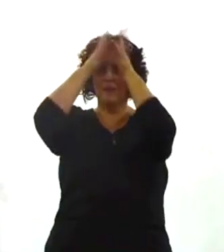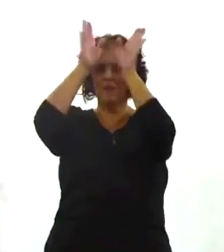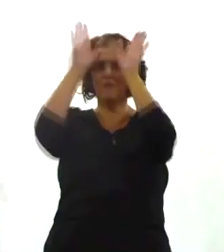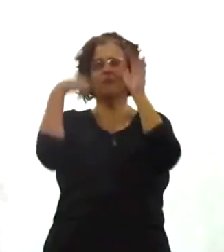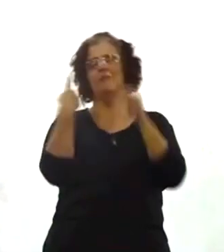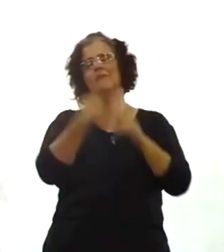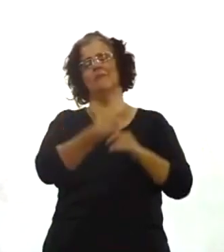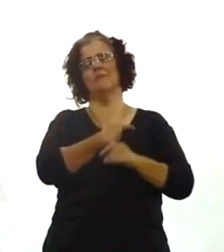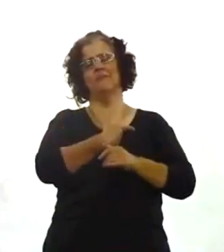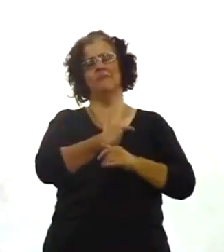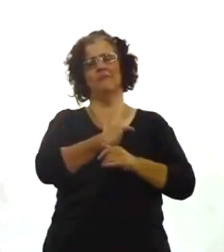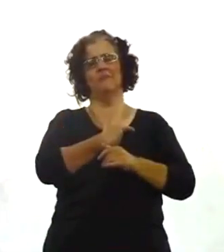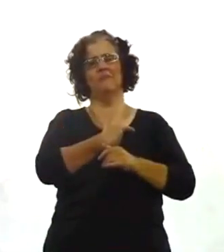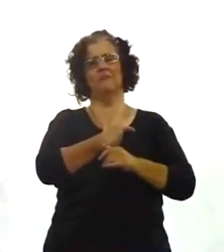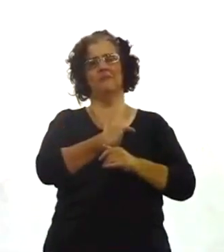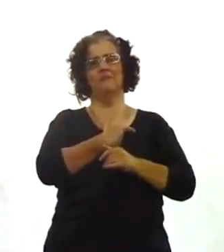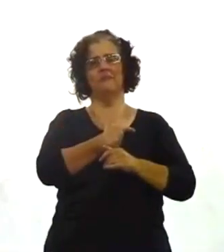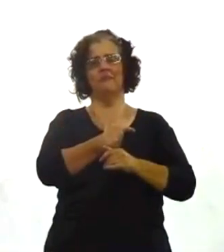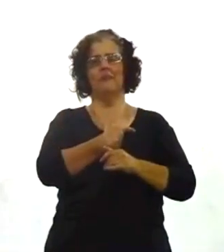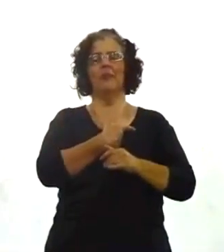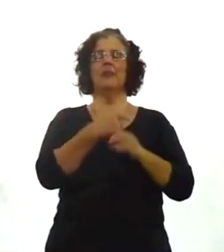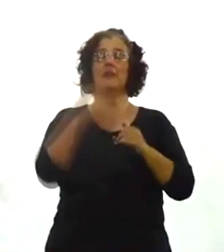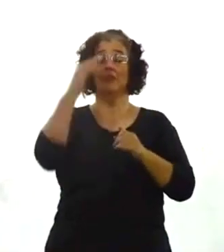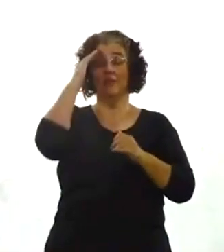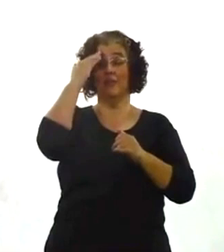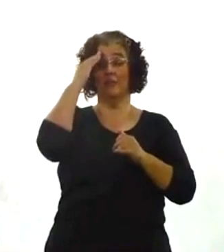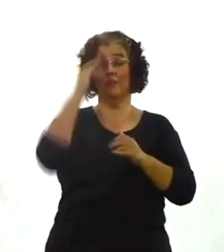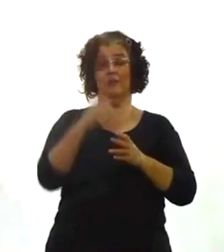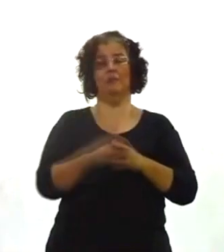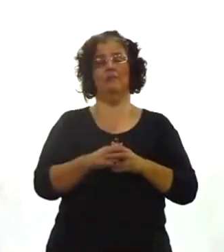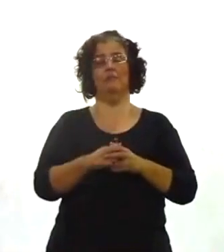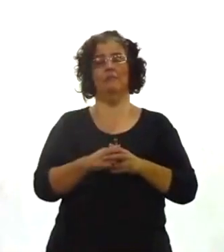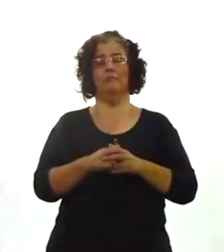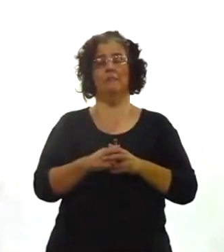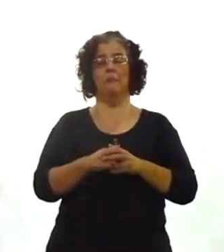Você recebeu a palavra para você no seu coração?